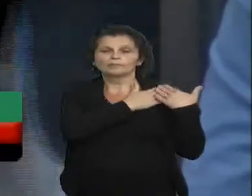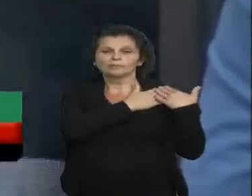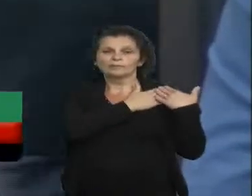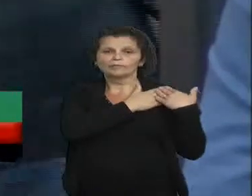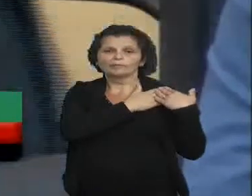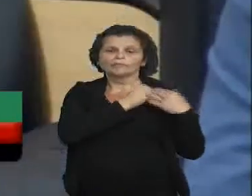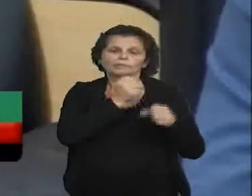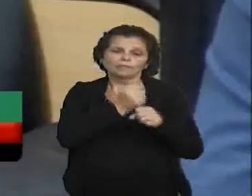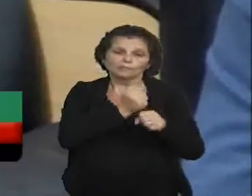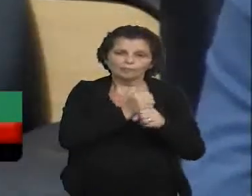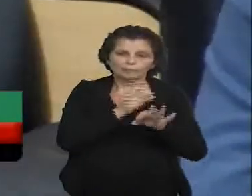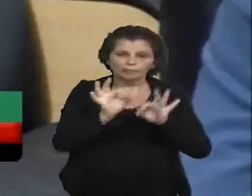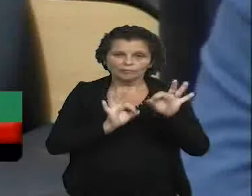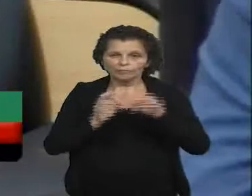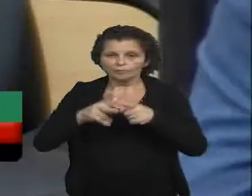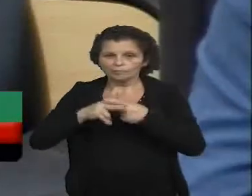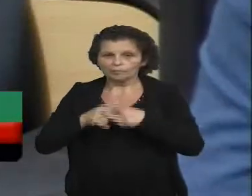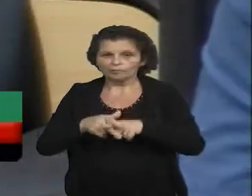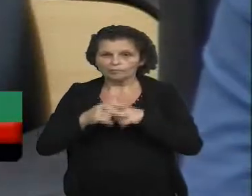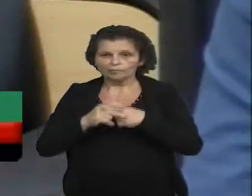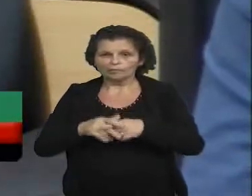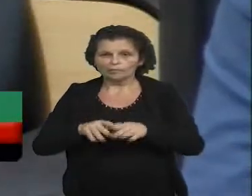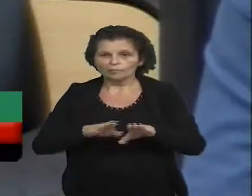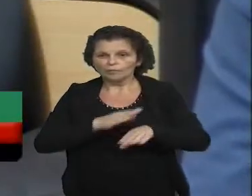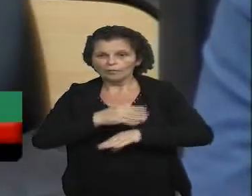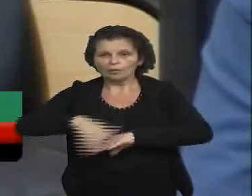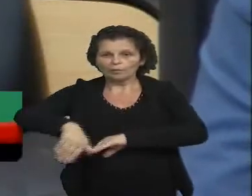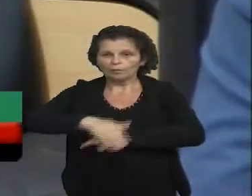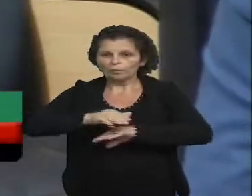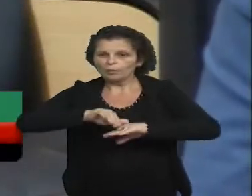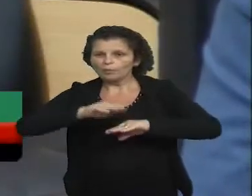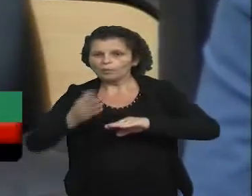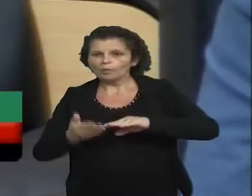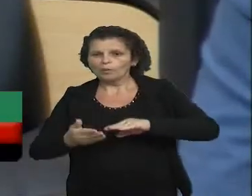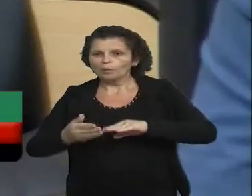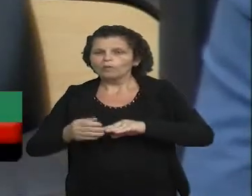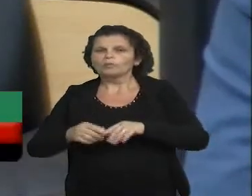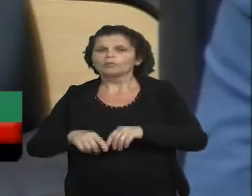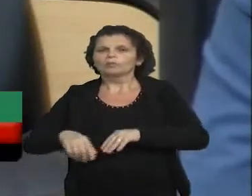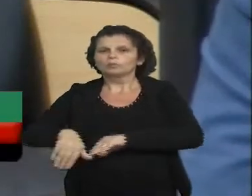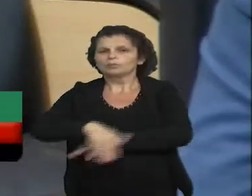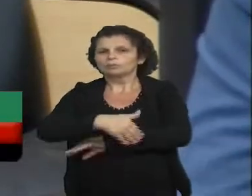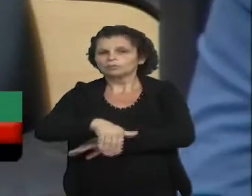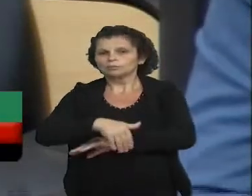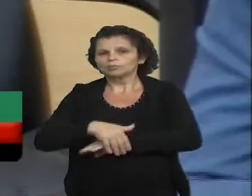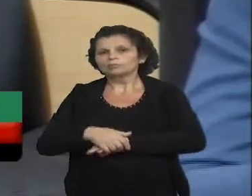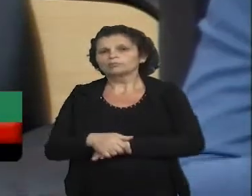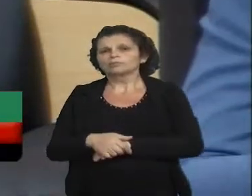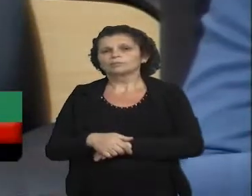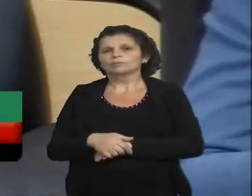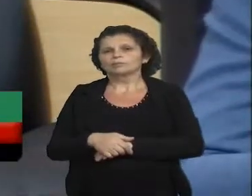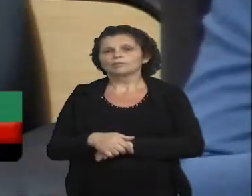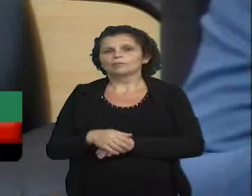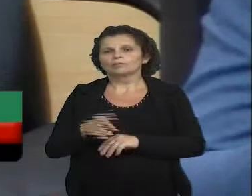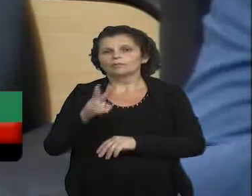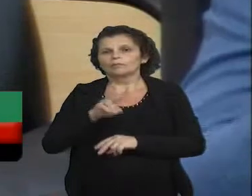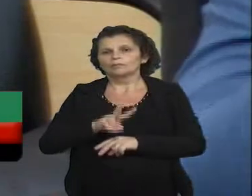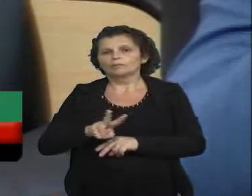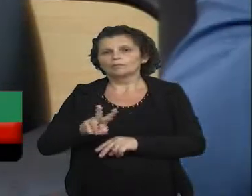de serviços e obras, reforma de boca de lobo, bueiro, a rua Águia, número 465, na